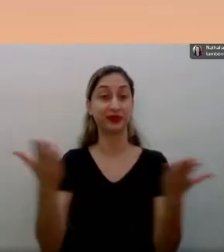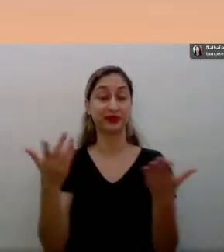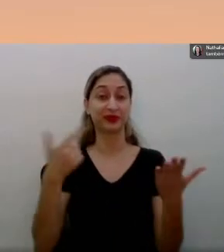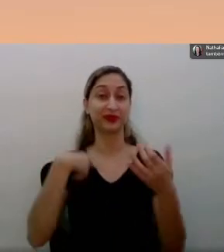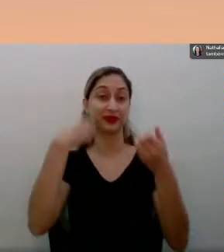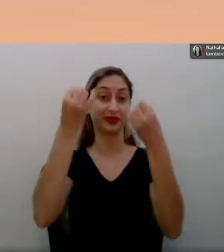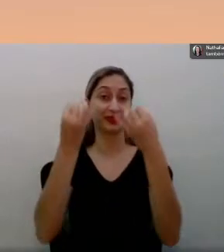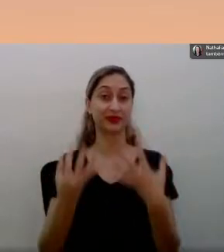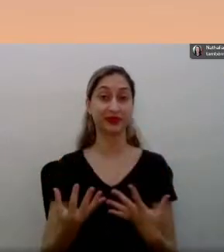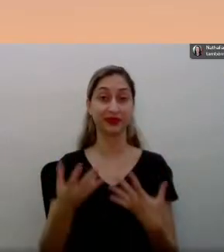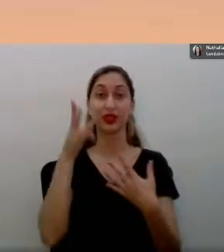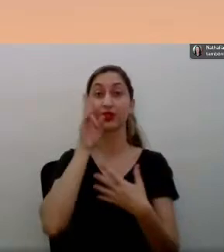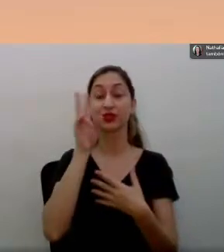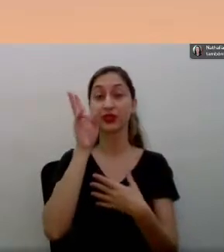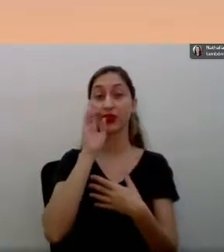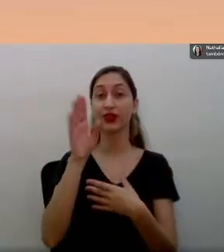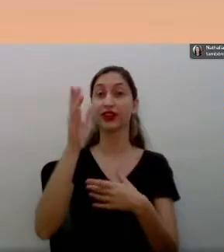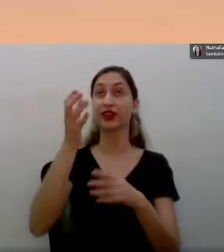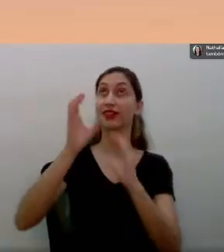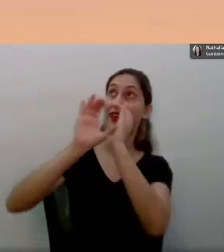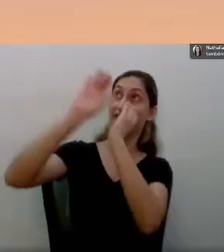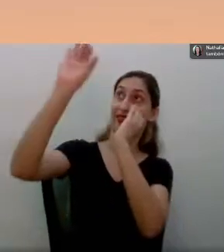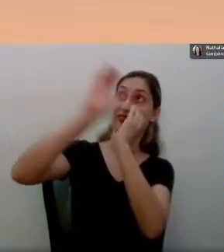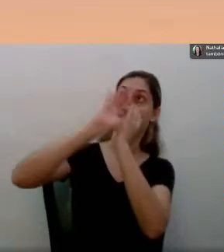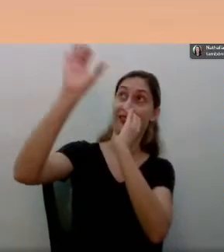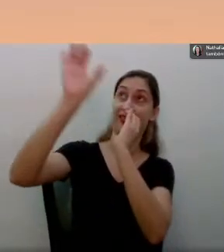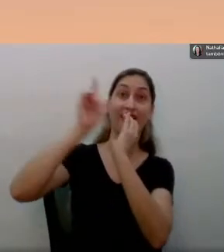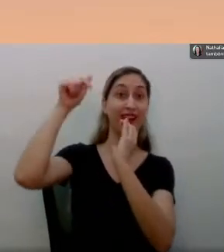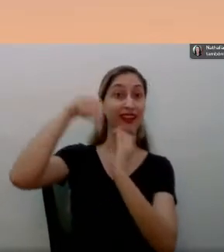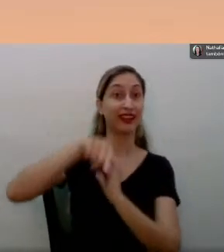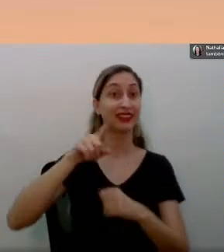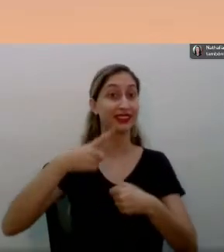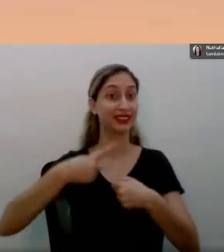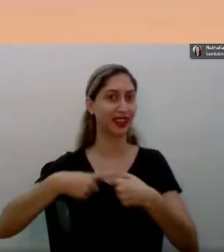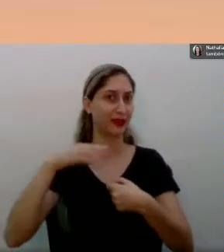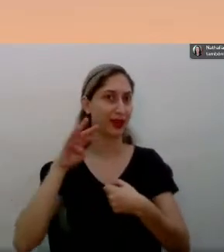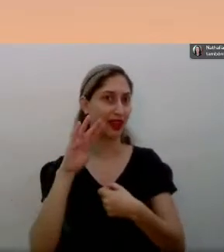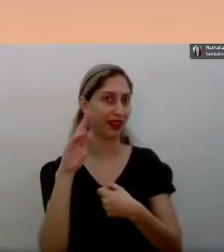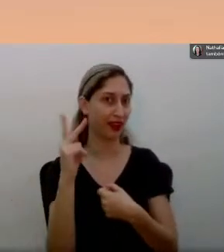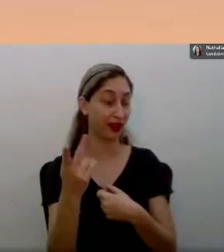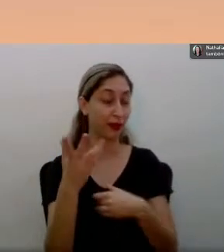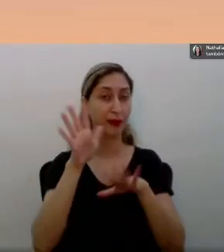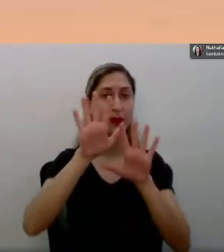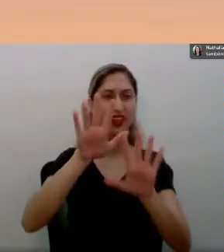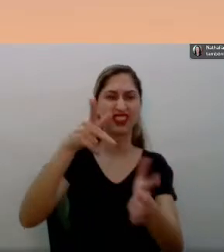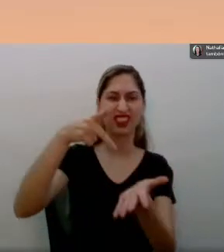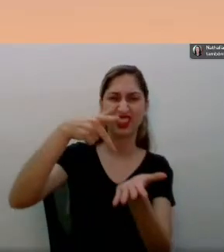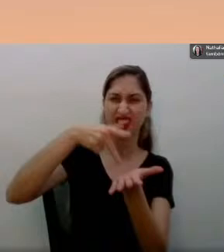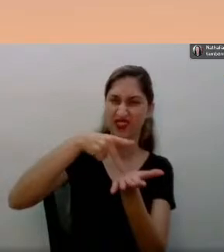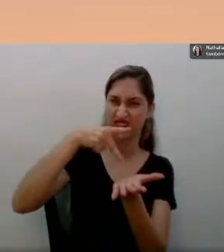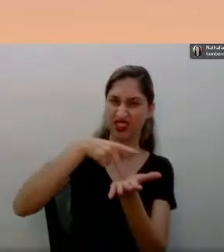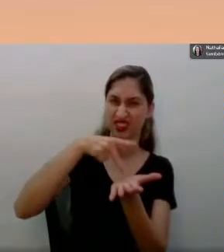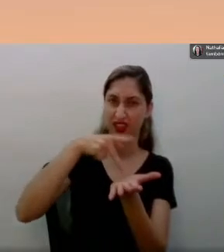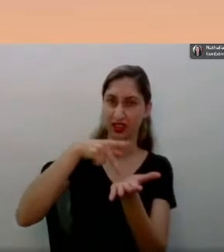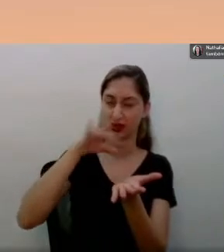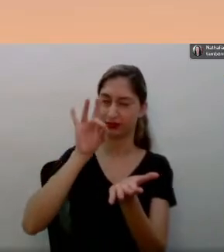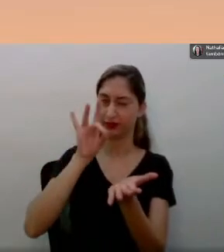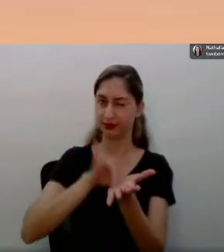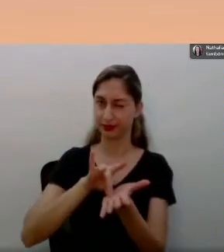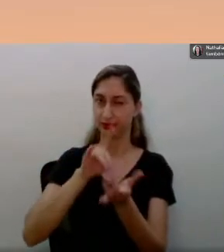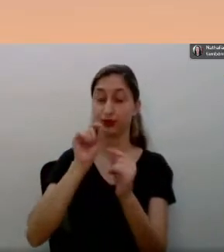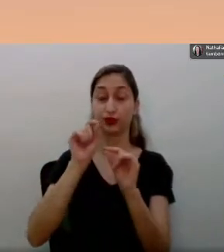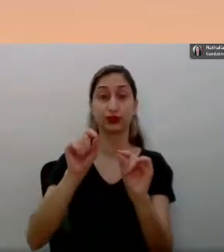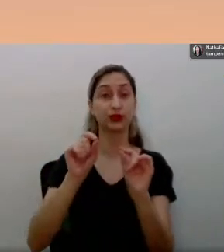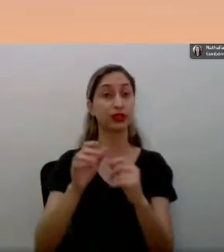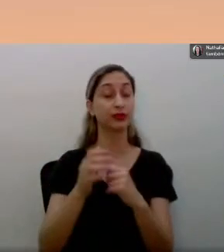astronomia aqui em Belo Horizonte né mas que na e não é na verdade mesmo ela é